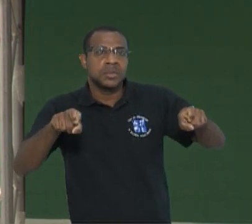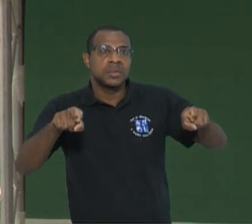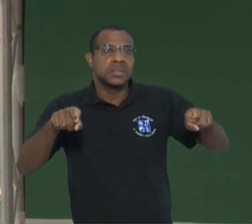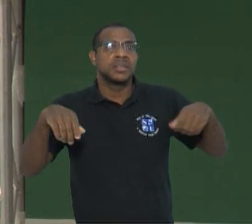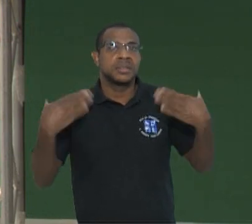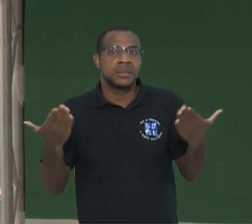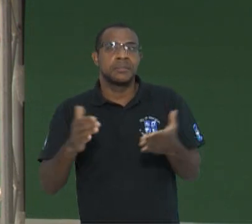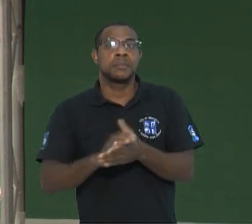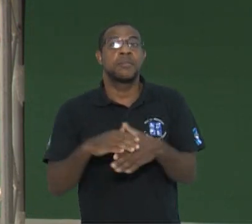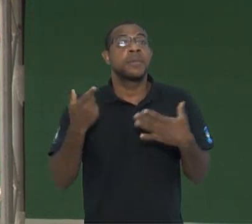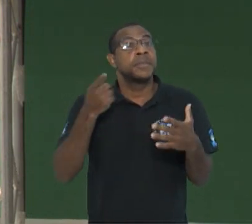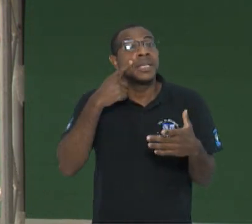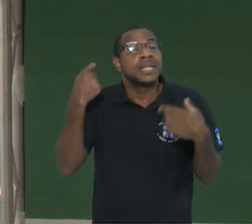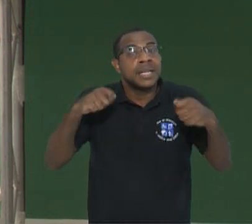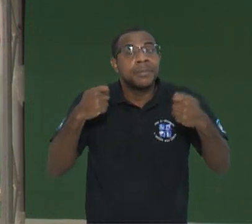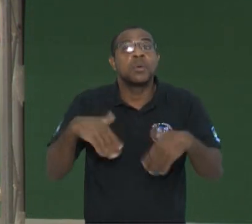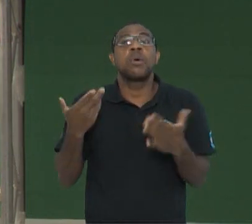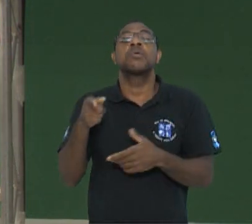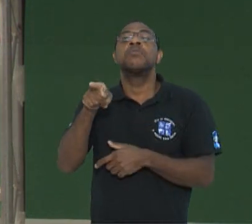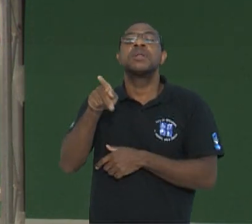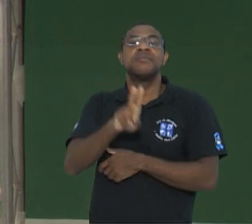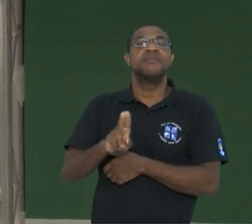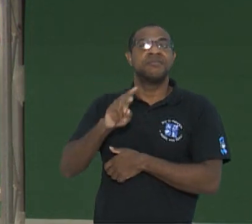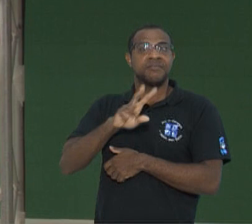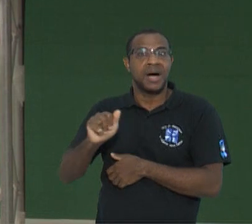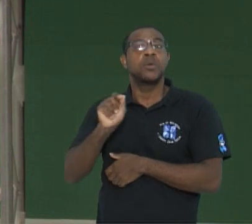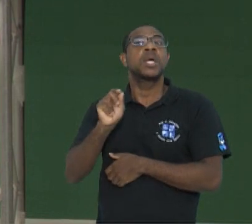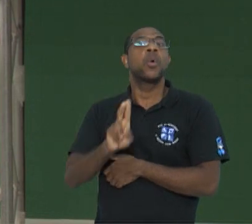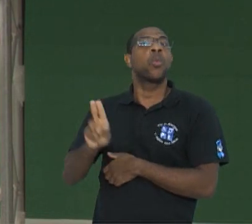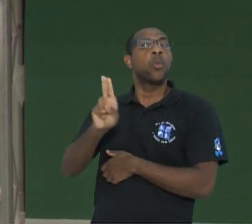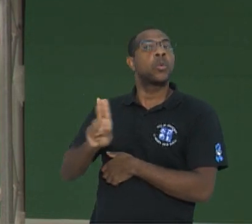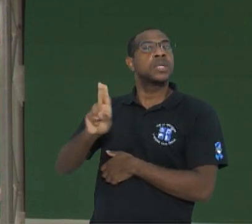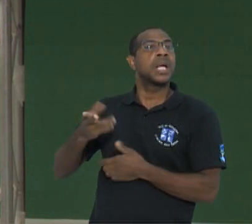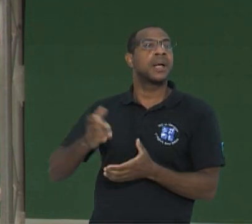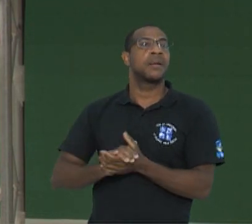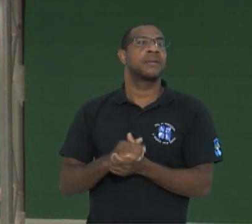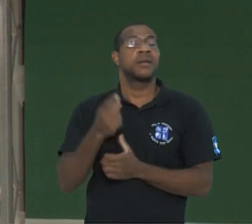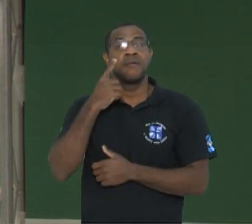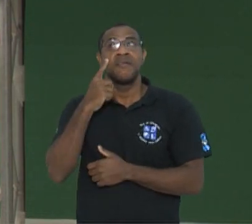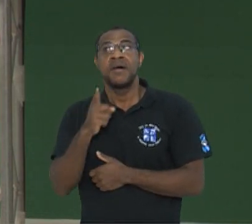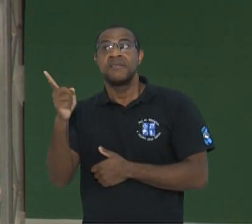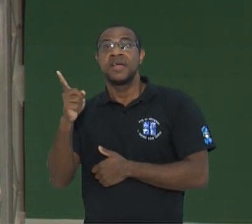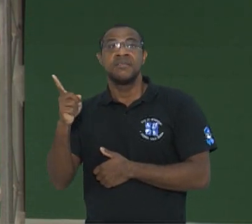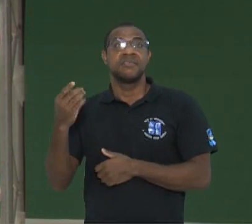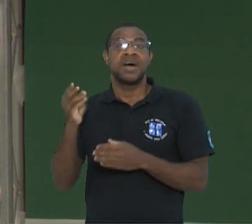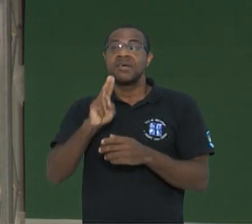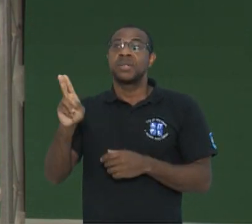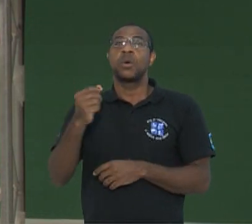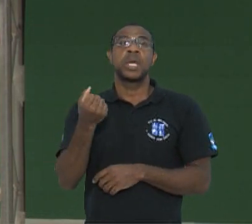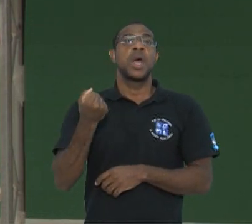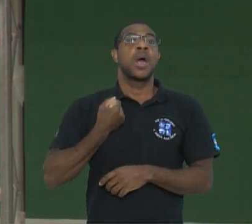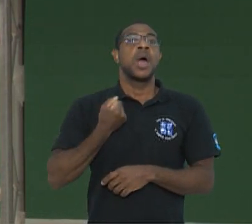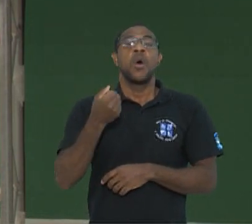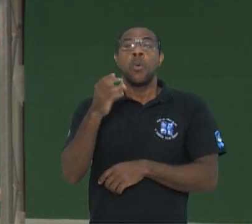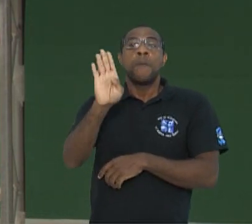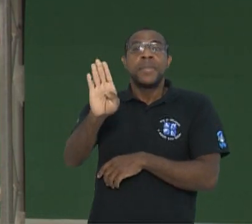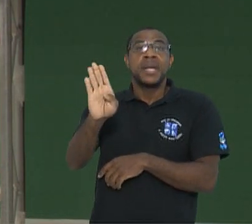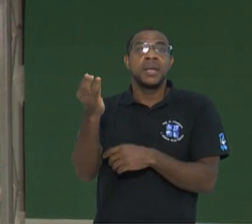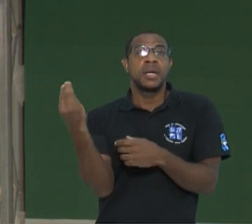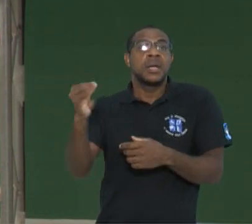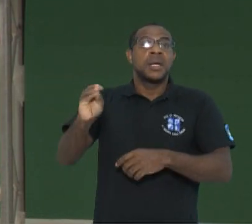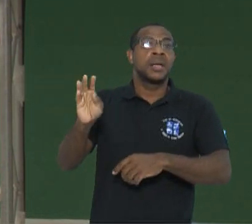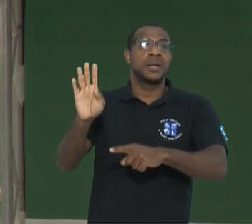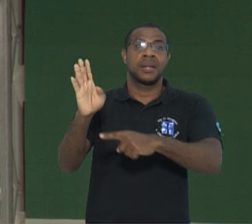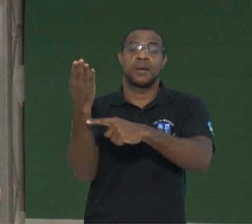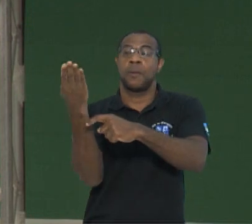que você vai usar. Então, aqui a gente vai usar o B no numerador. Por quê? Porque os focos estão